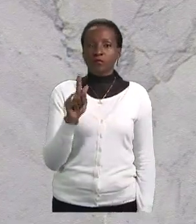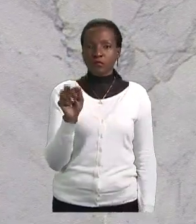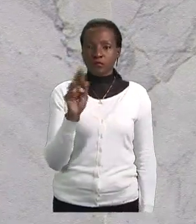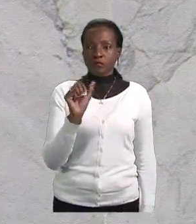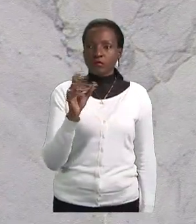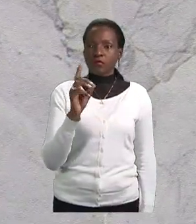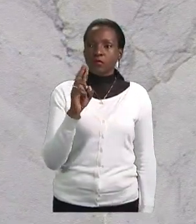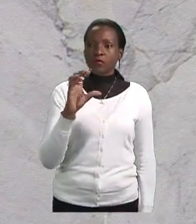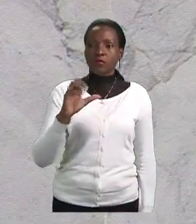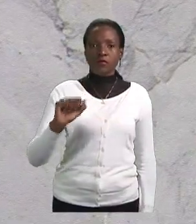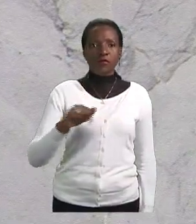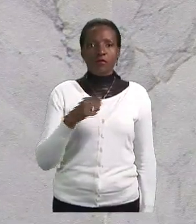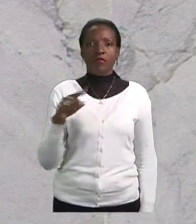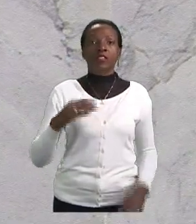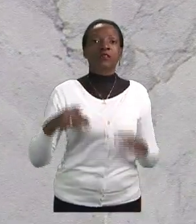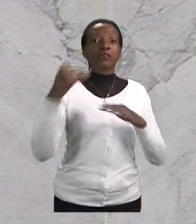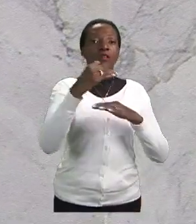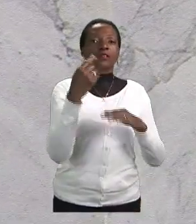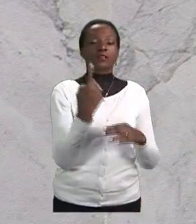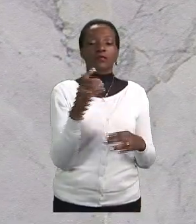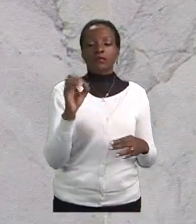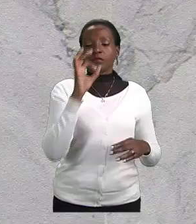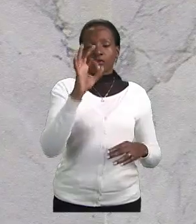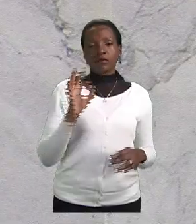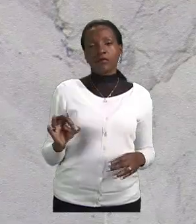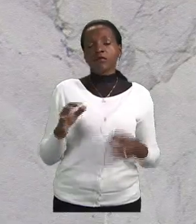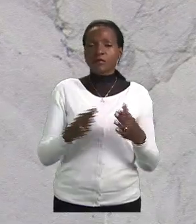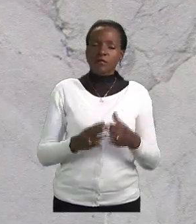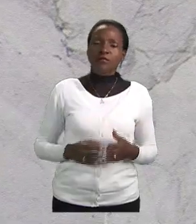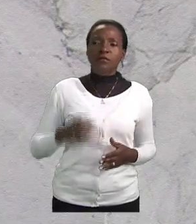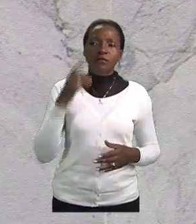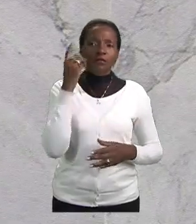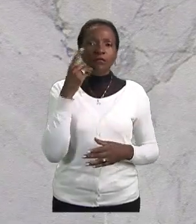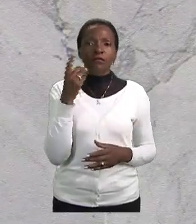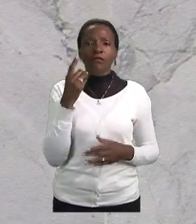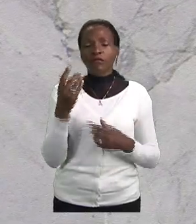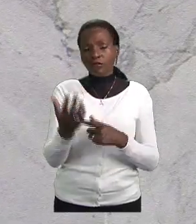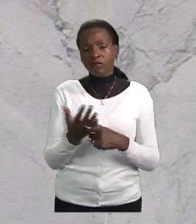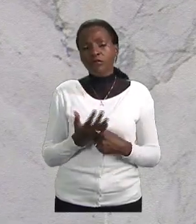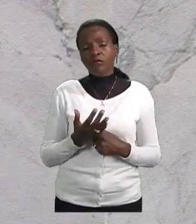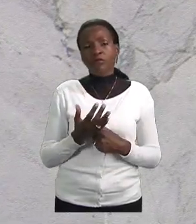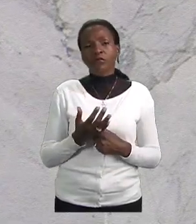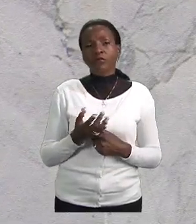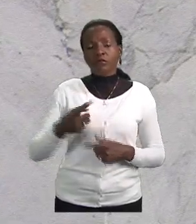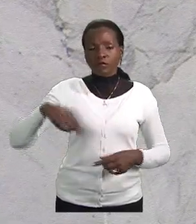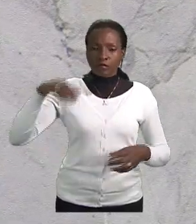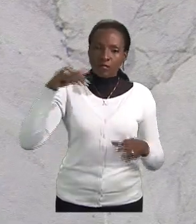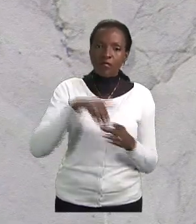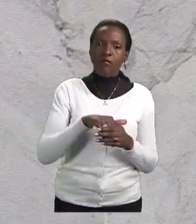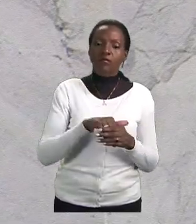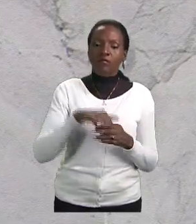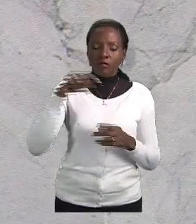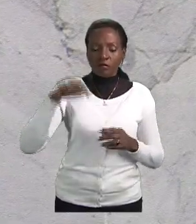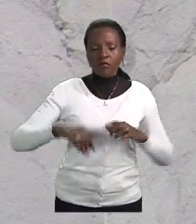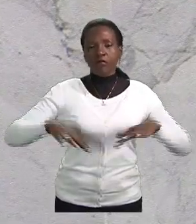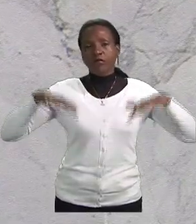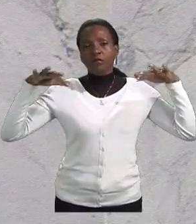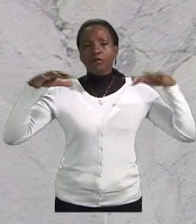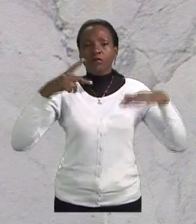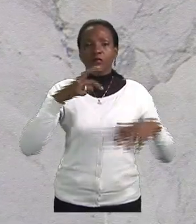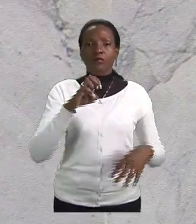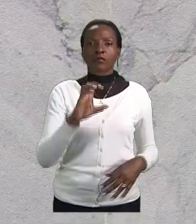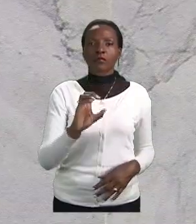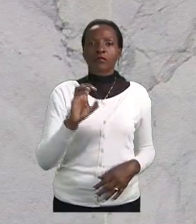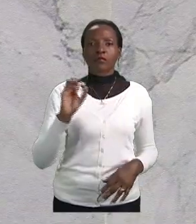então solicitou os senhores deputados que nos ajudem nesse pedido na para nós colocarmos em votação aqui neste plenário a pec